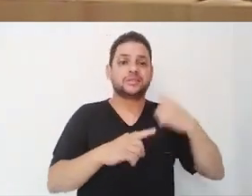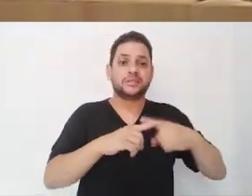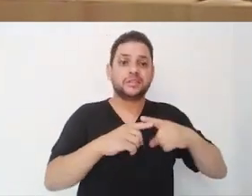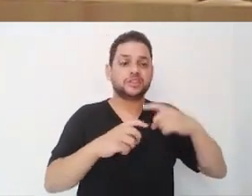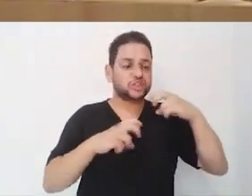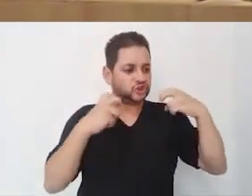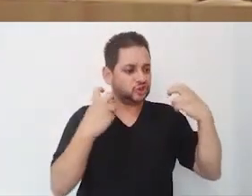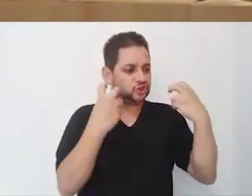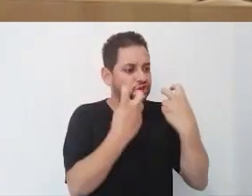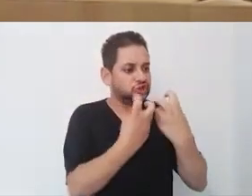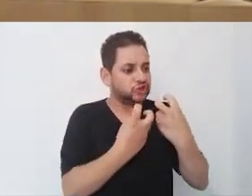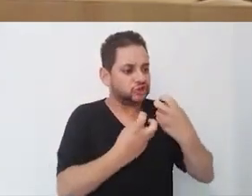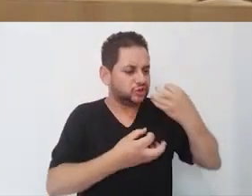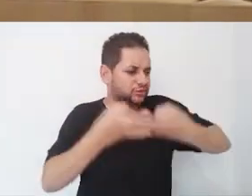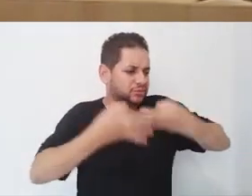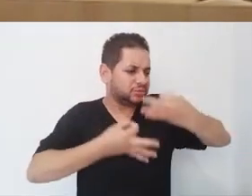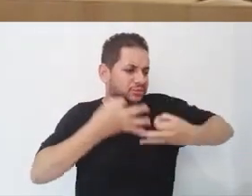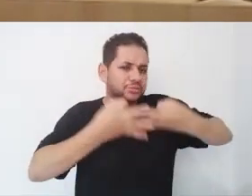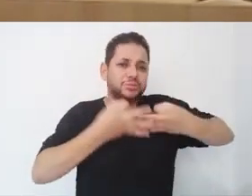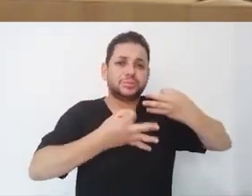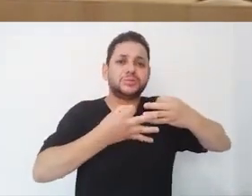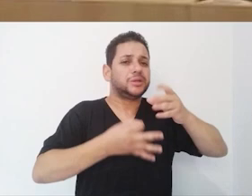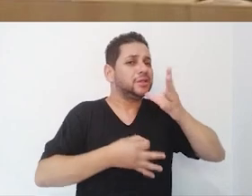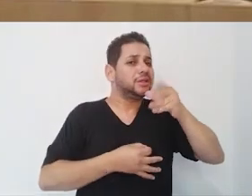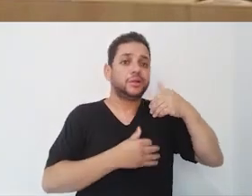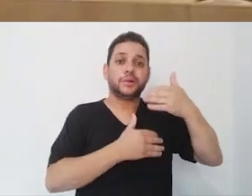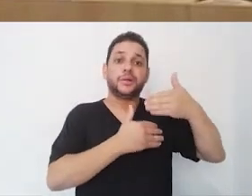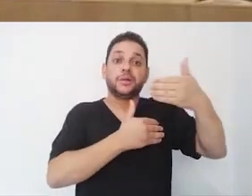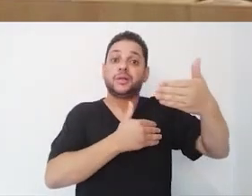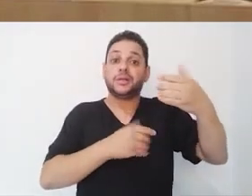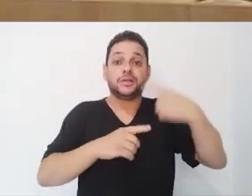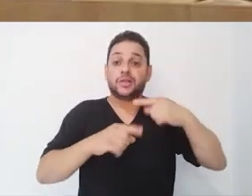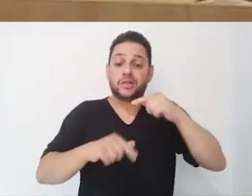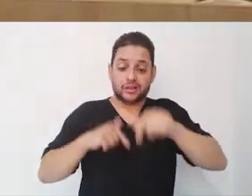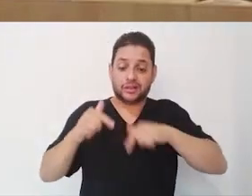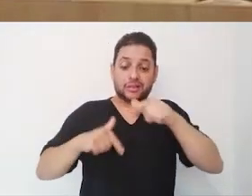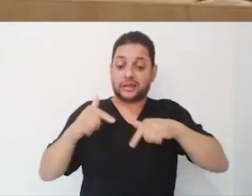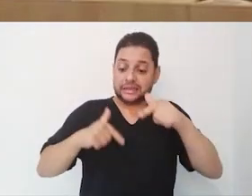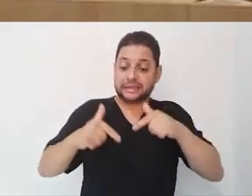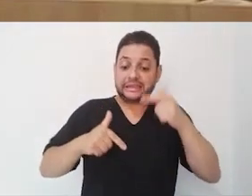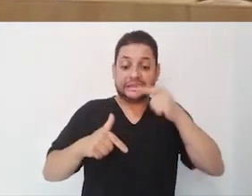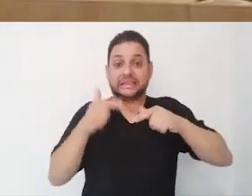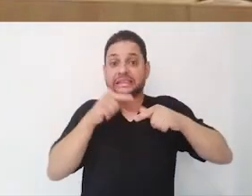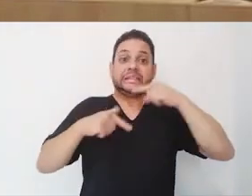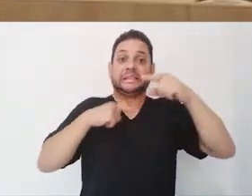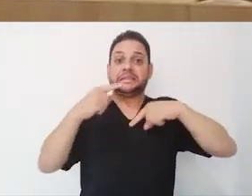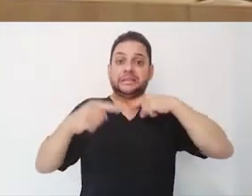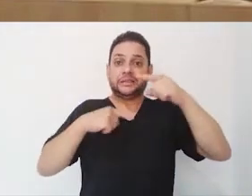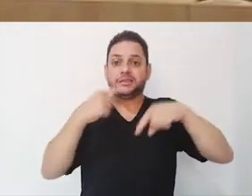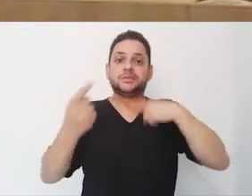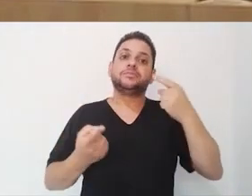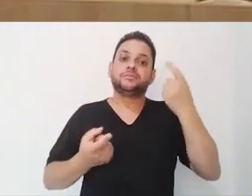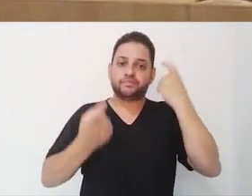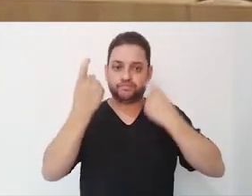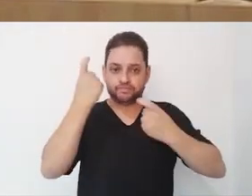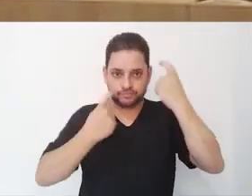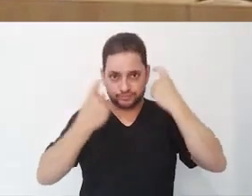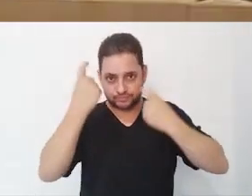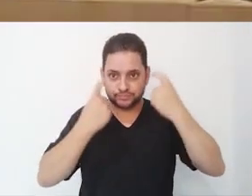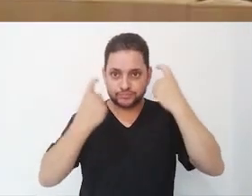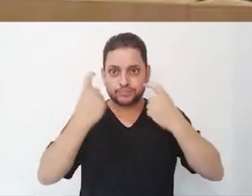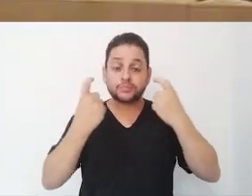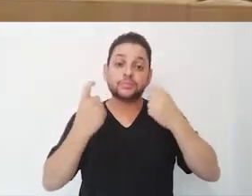estar muito adiante, é porque a gente não está dando conta, né? Então, eu acho que isso é realmente preocupante. Mas